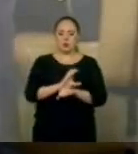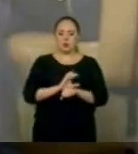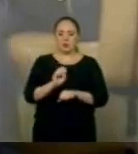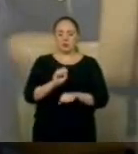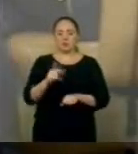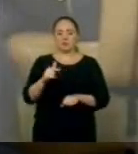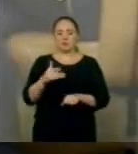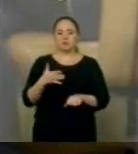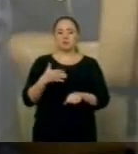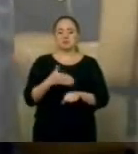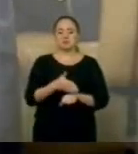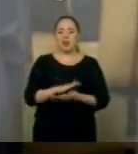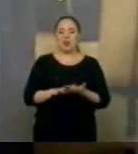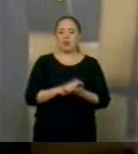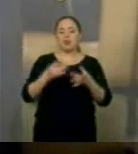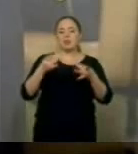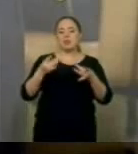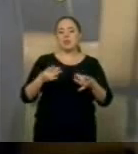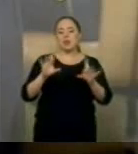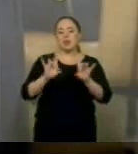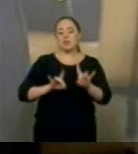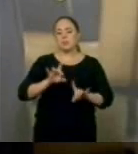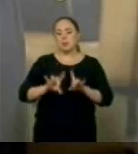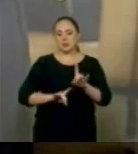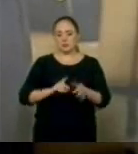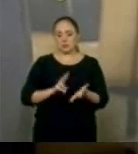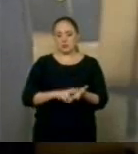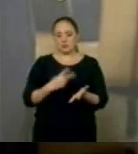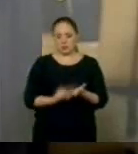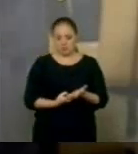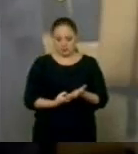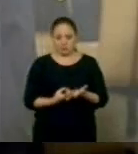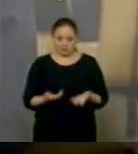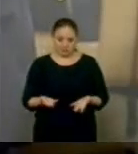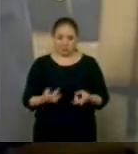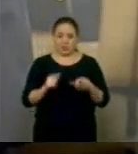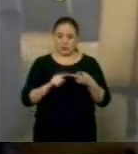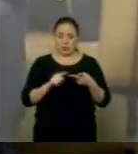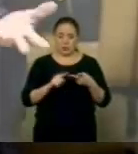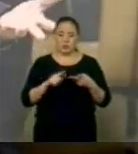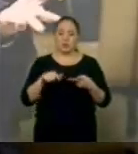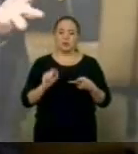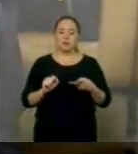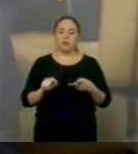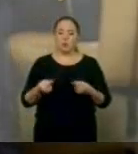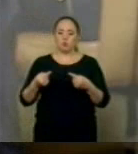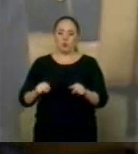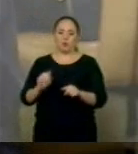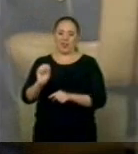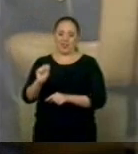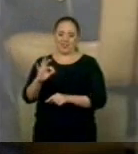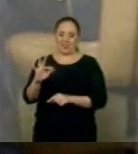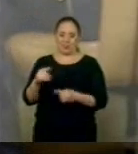adentrar no ponto específico da interpretação conforme. A segunda manifestação, provocada por essa Suprema